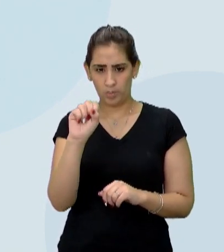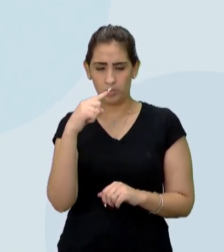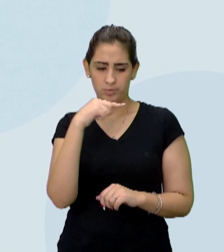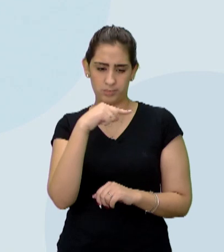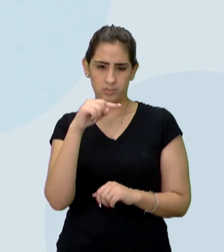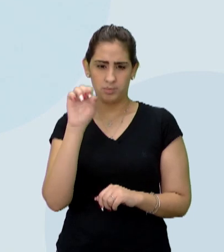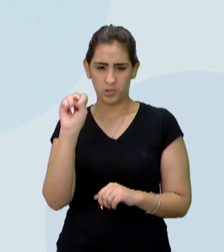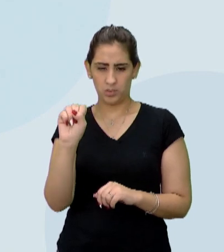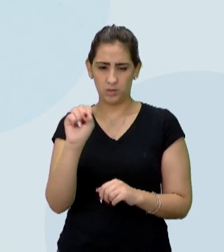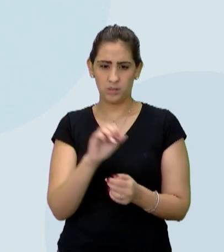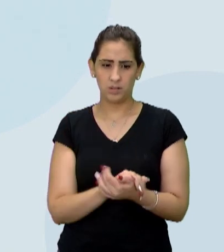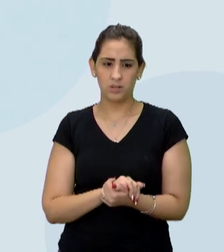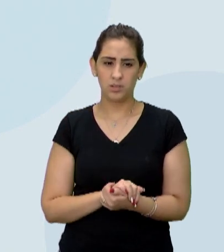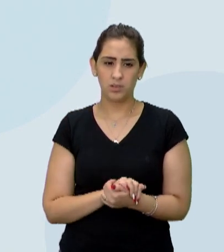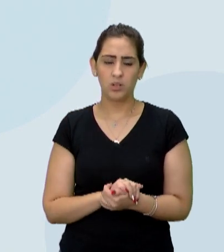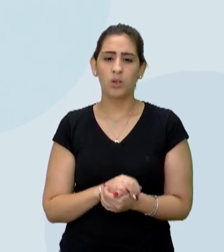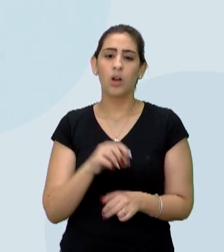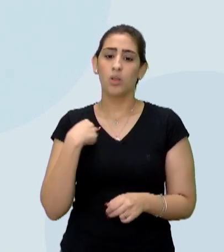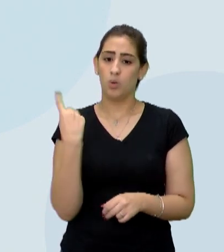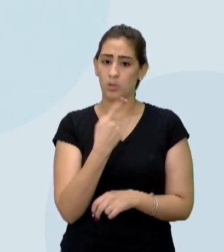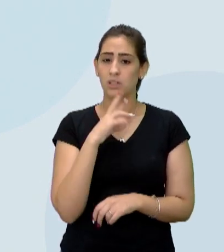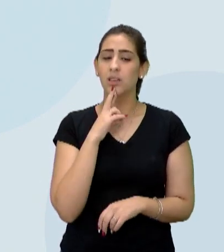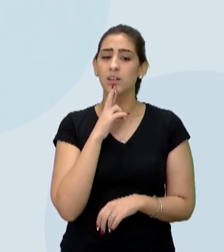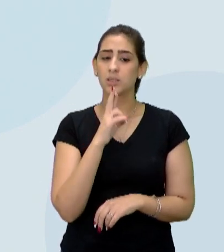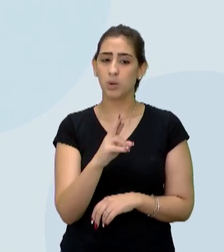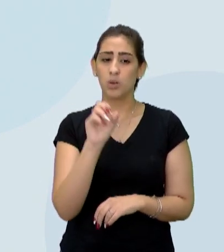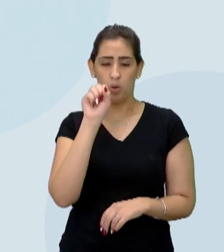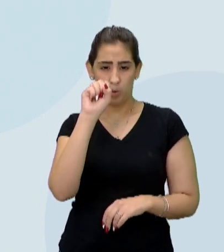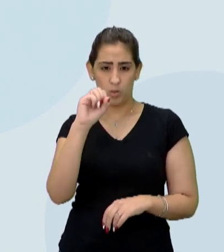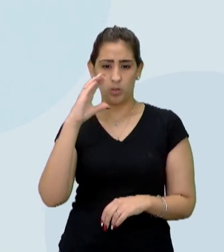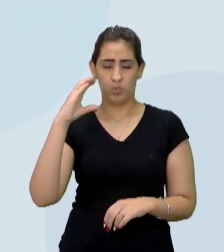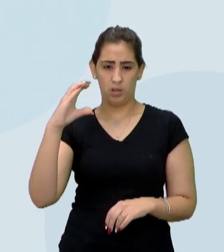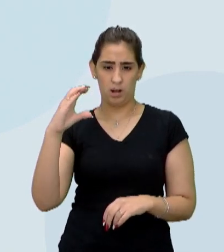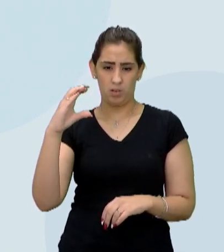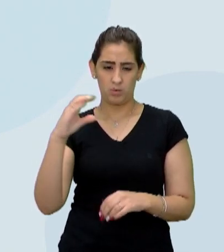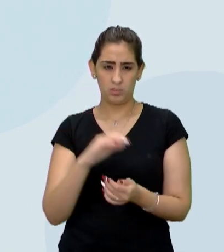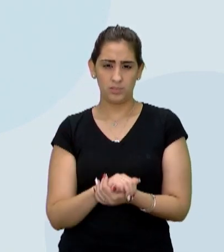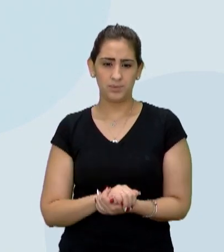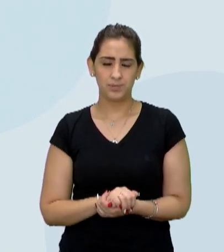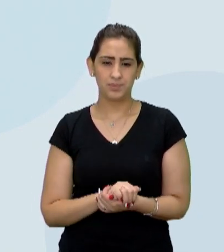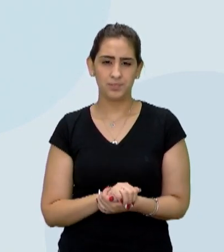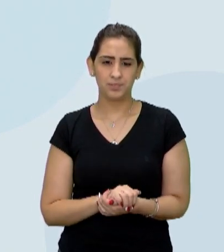Então a nossa resposta são 8 graus Celsius